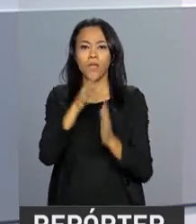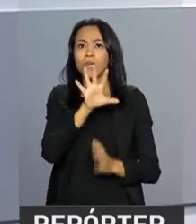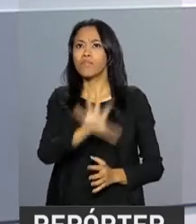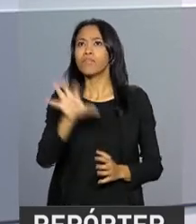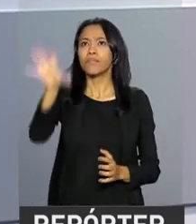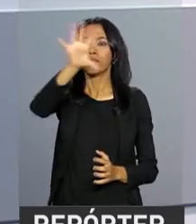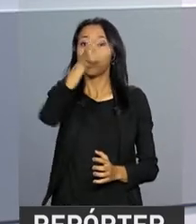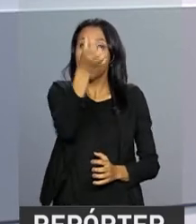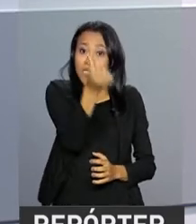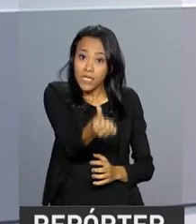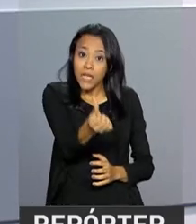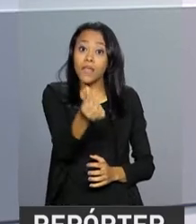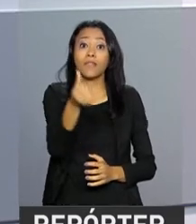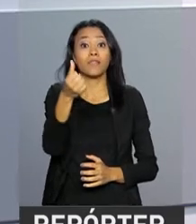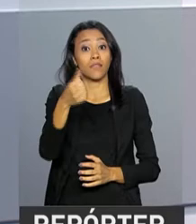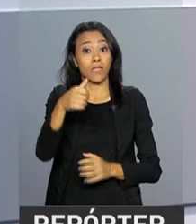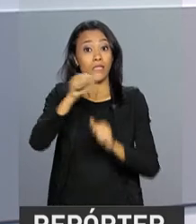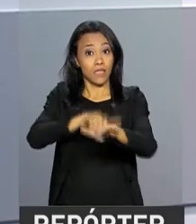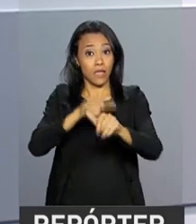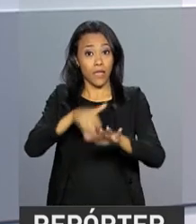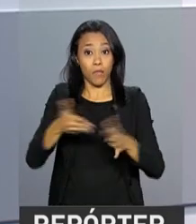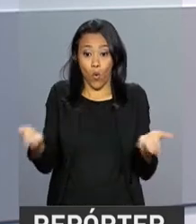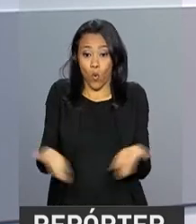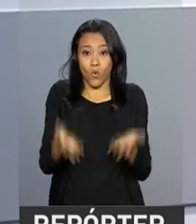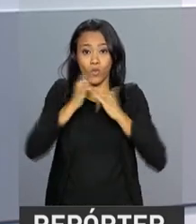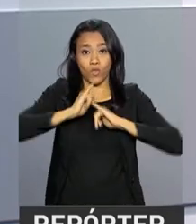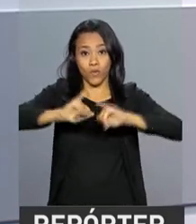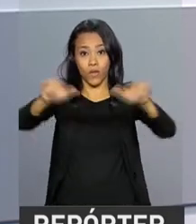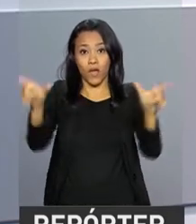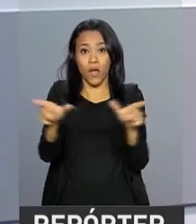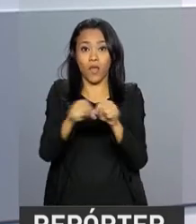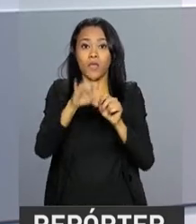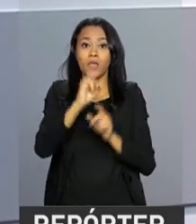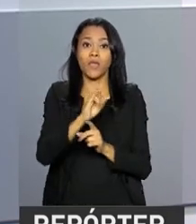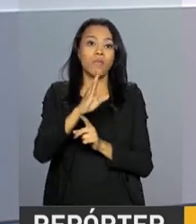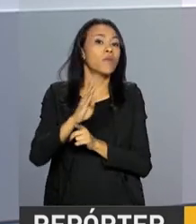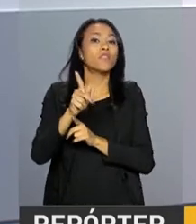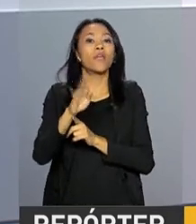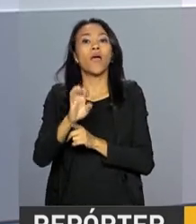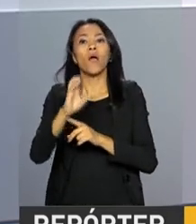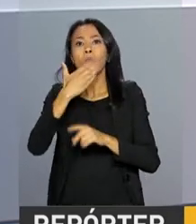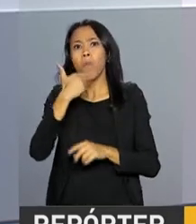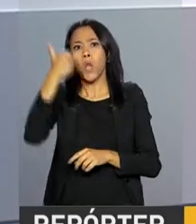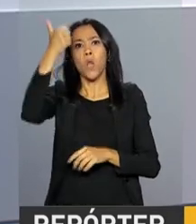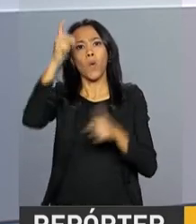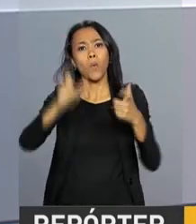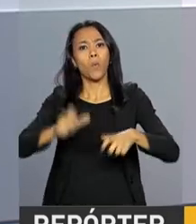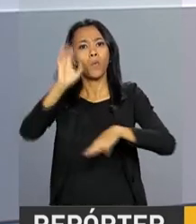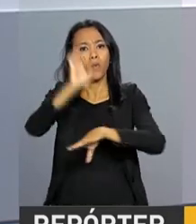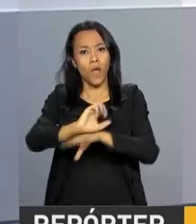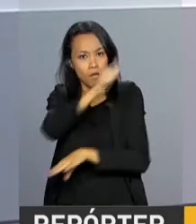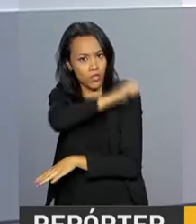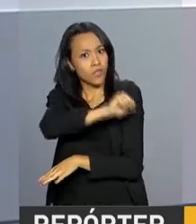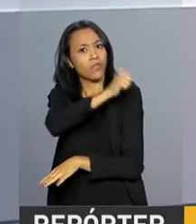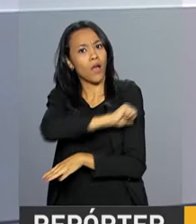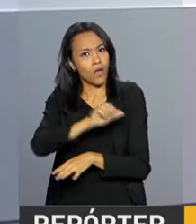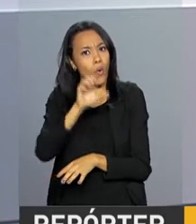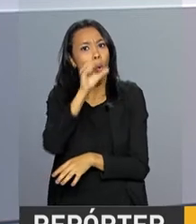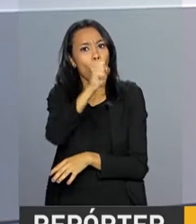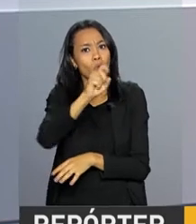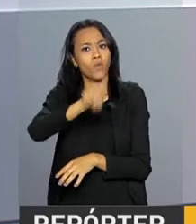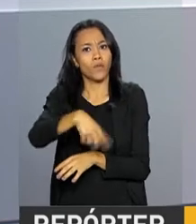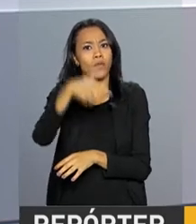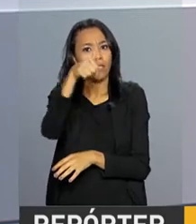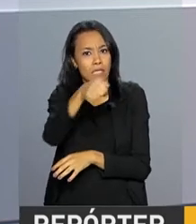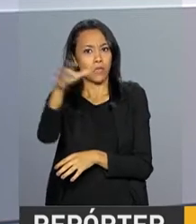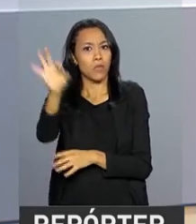setembro segundo informações divulgadas hoje pelo ibge o maior avanço foi no rio de janeiro que registrou um aumento de 8,7 por cento